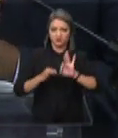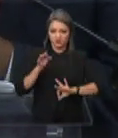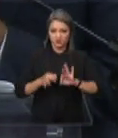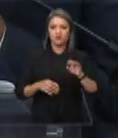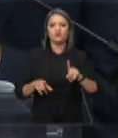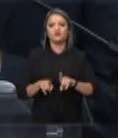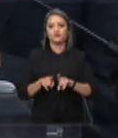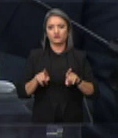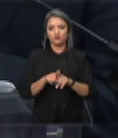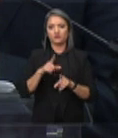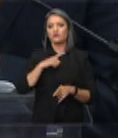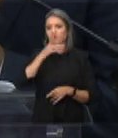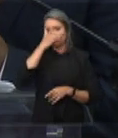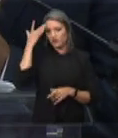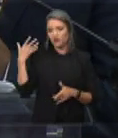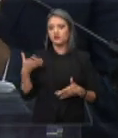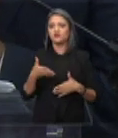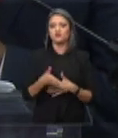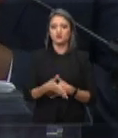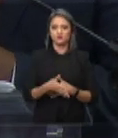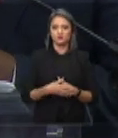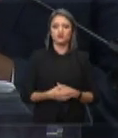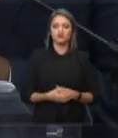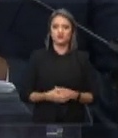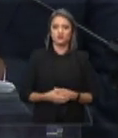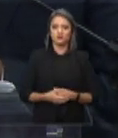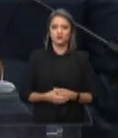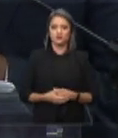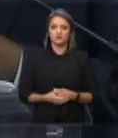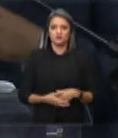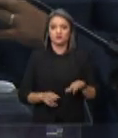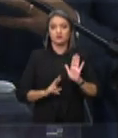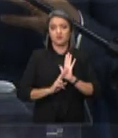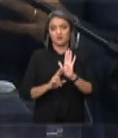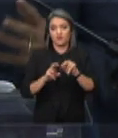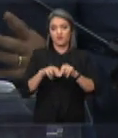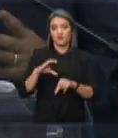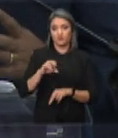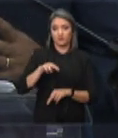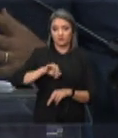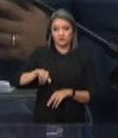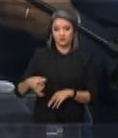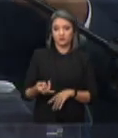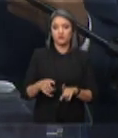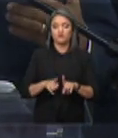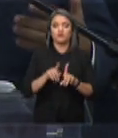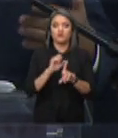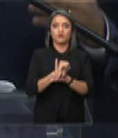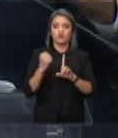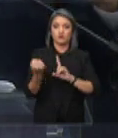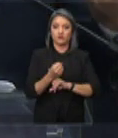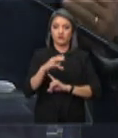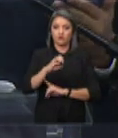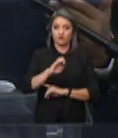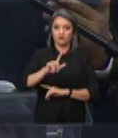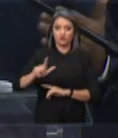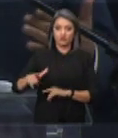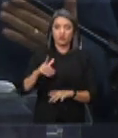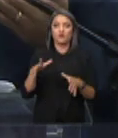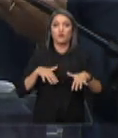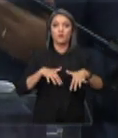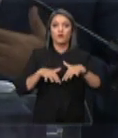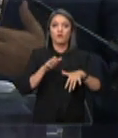o Conselho Nacional de direitos humanos na instituição do CNJ a sociedade civil o movimento Nacional de população